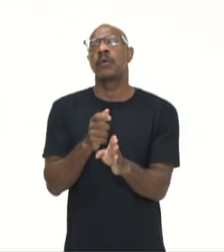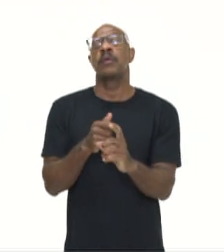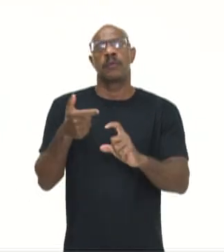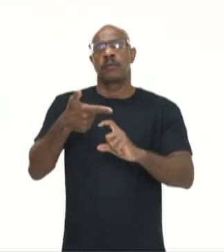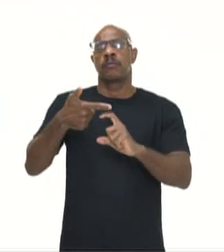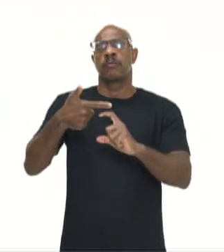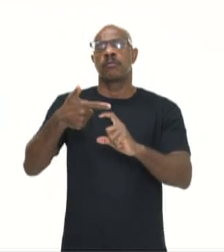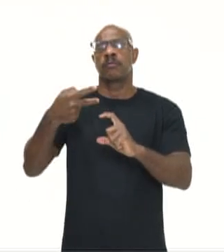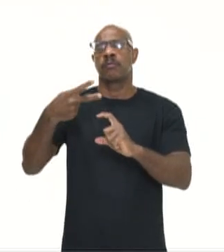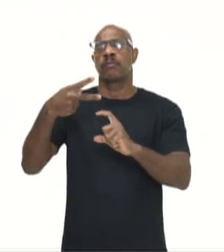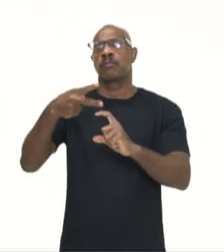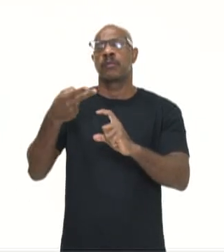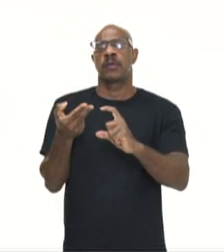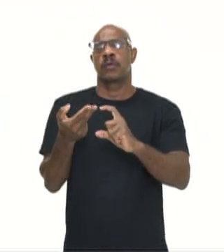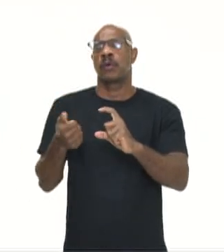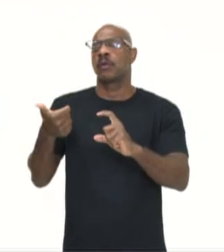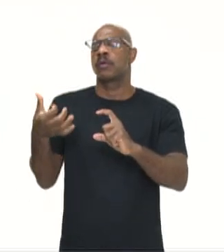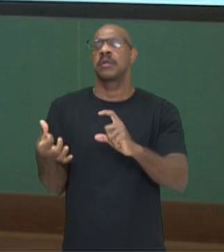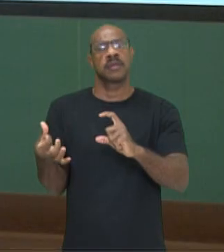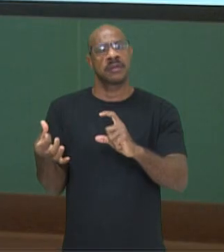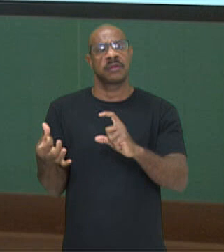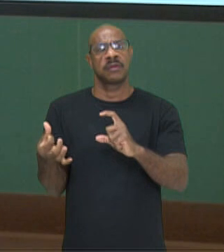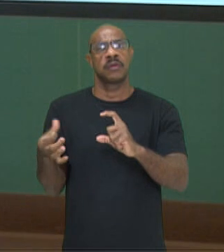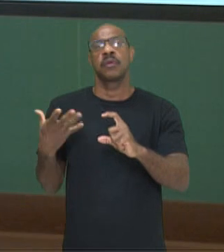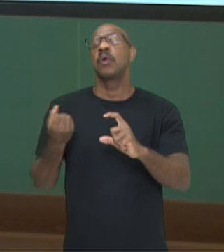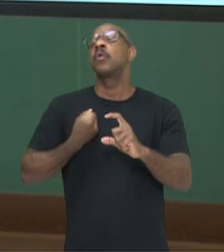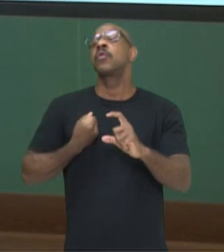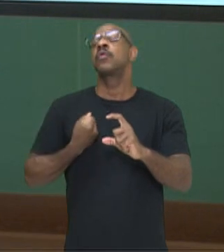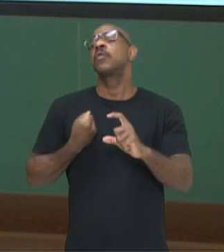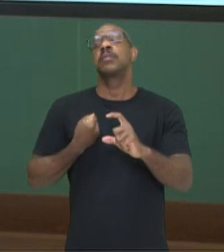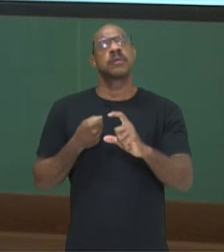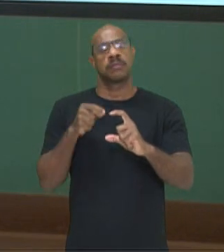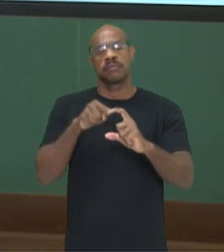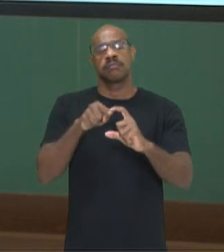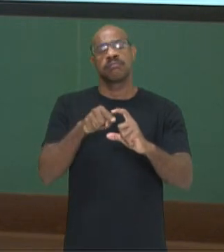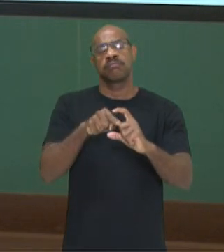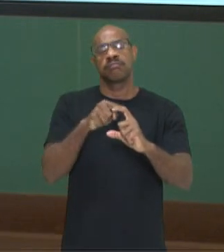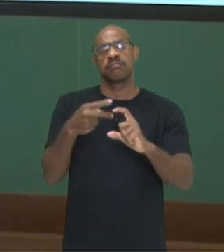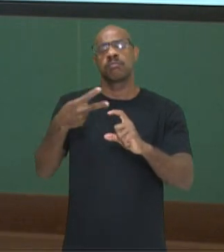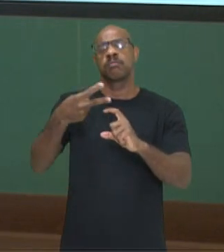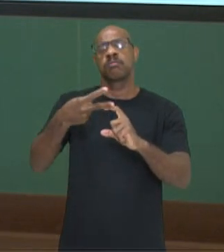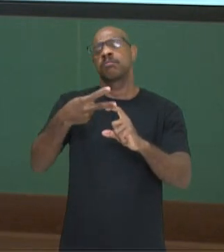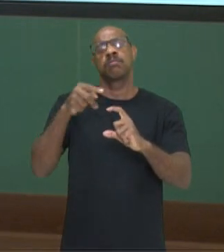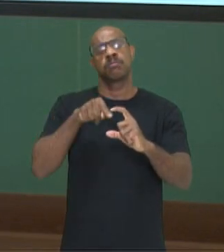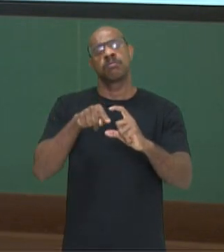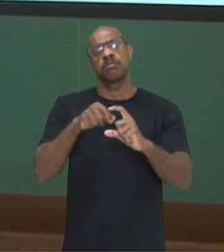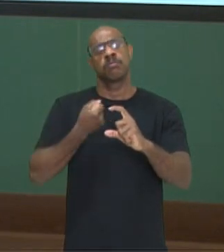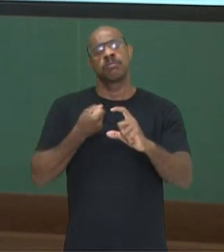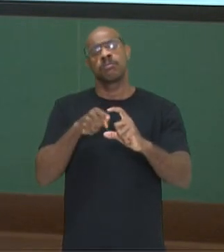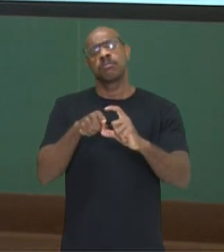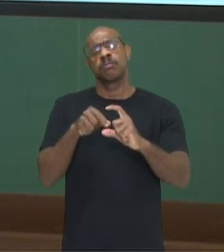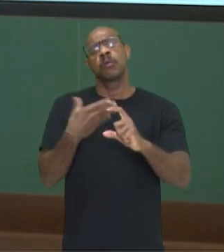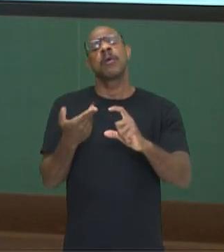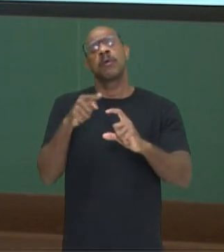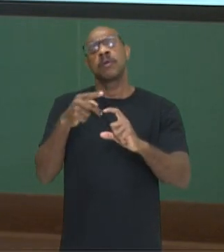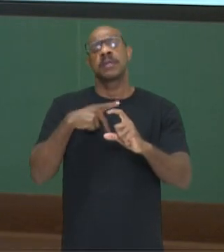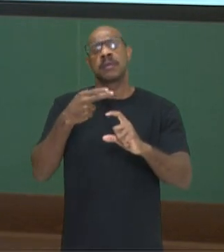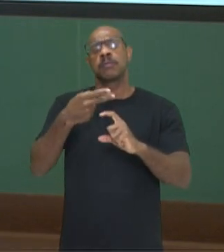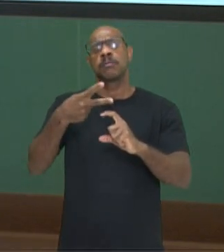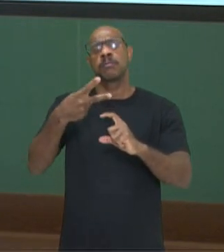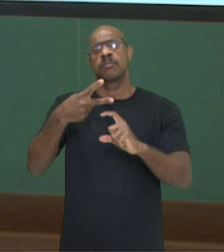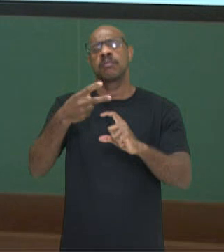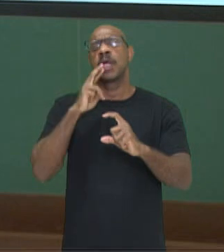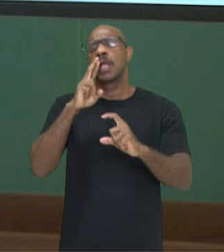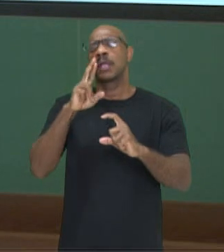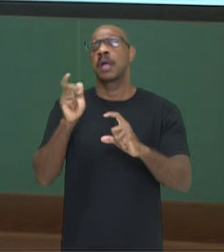iguais a 16? Ou seja, quais são os números que eu elevo ao quadrado e me dá resultado igual